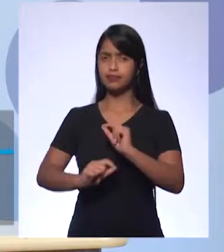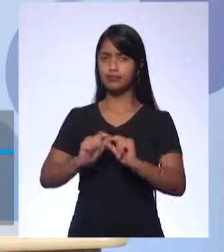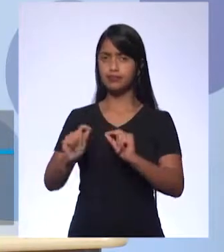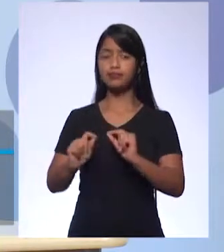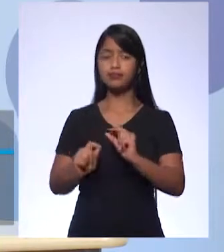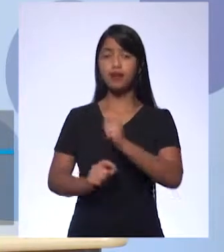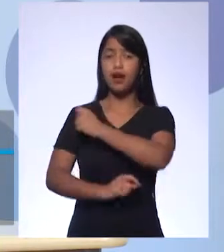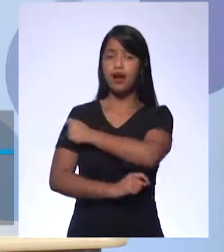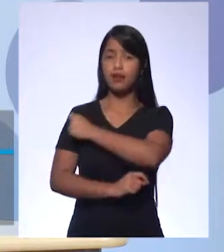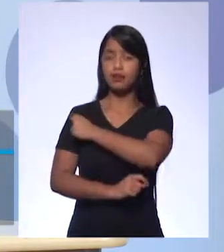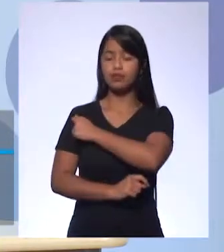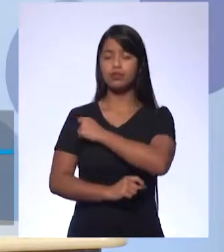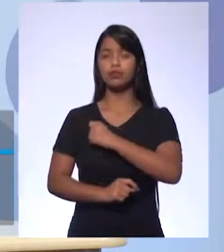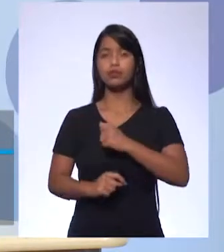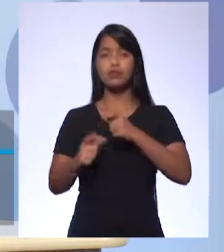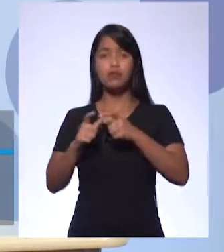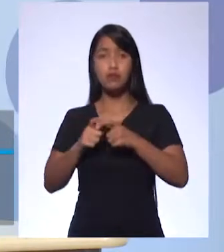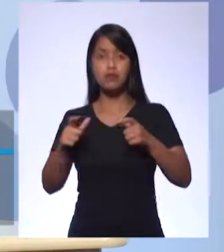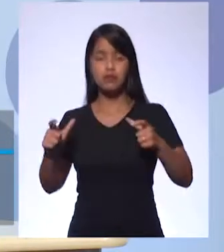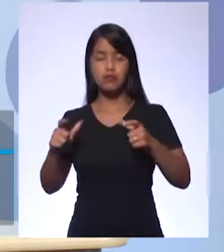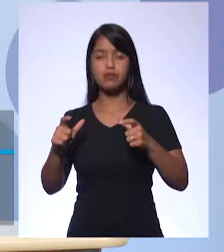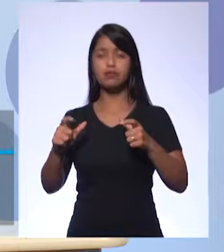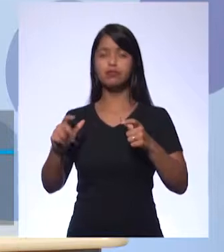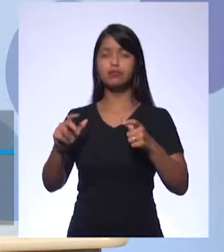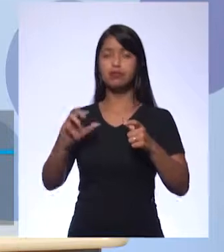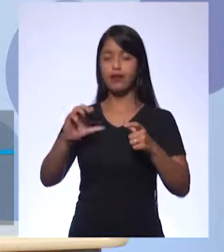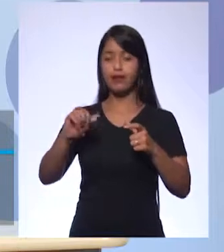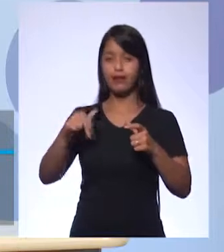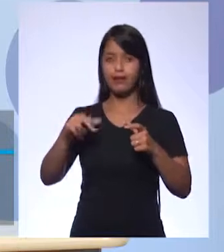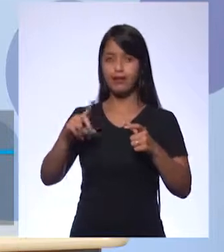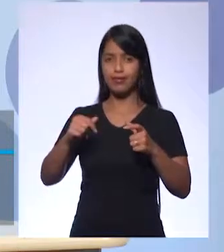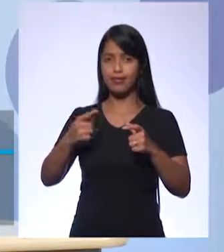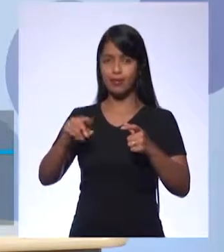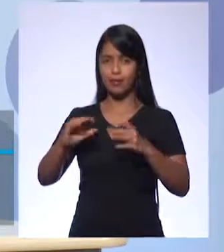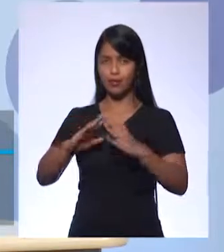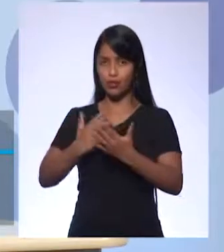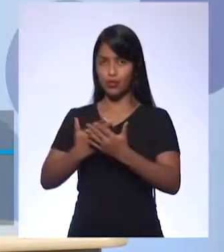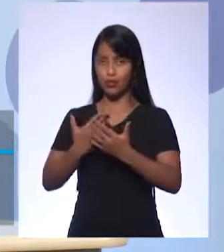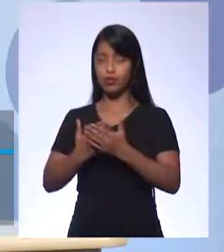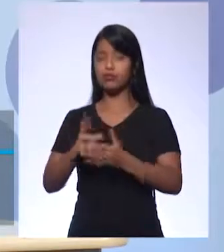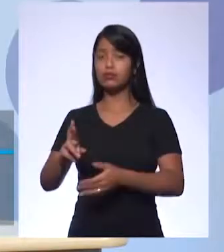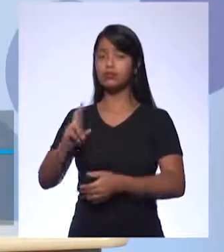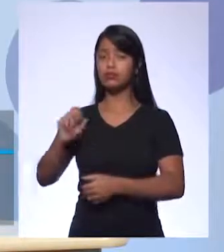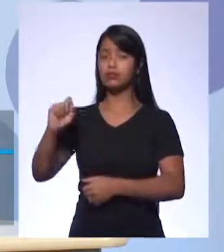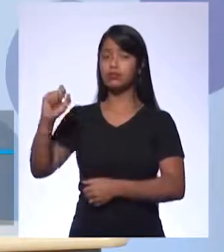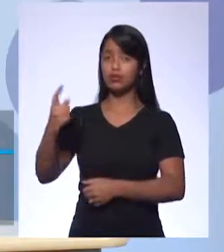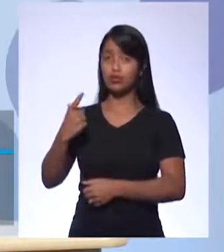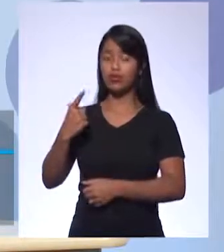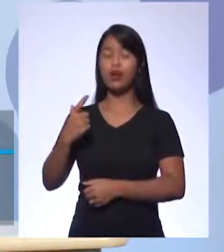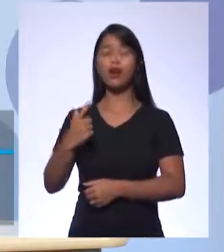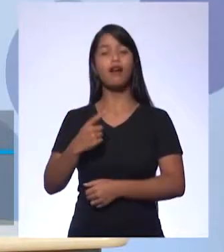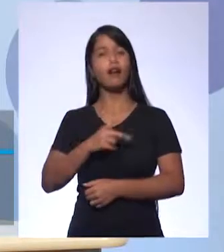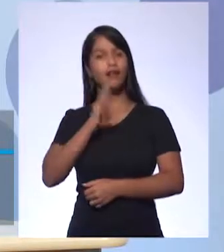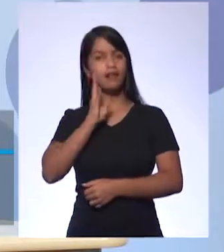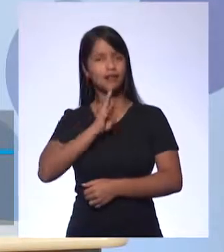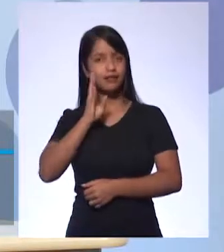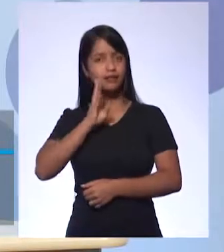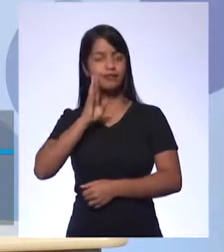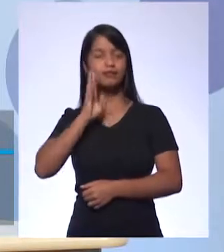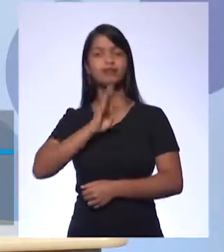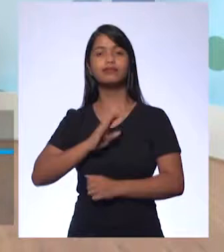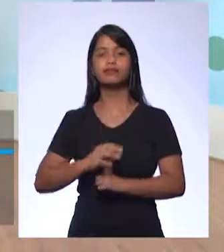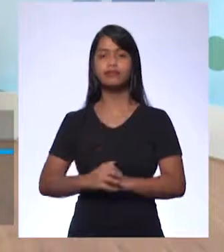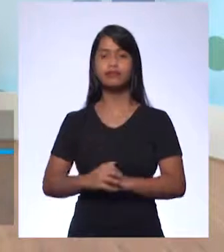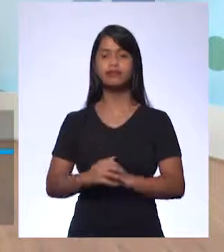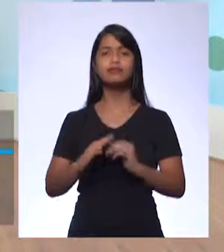do Candão escreveu Sol. Eu acho que para ela está funcionando exatamente como a legal. gente está pensando, né? Os alunos